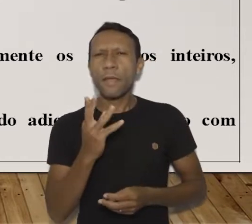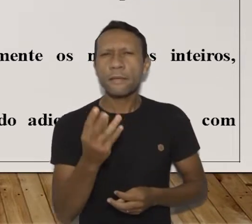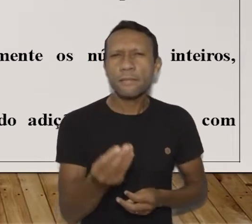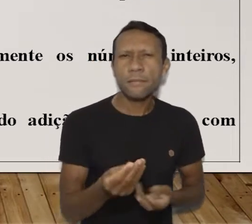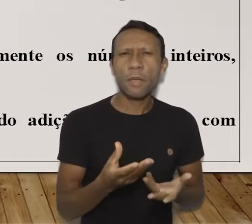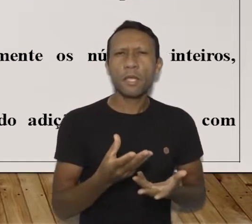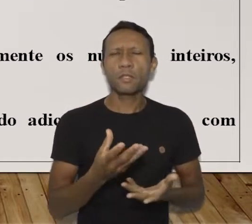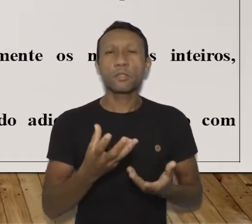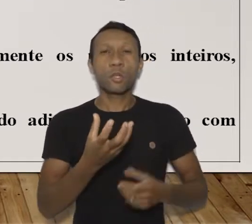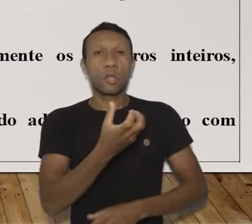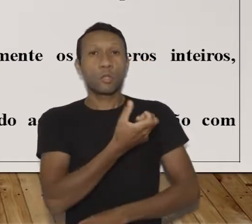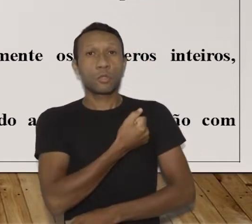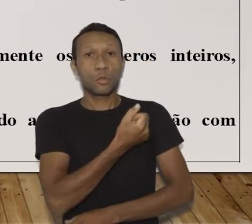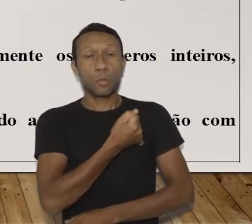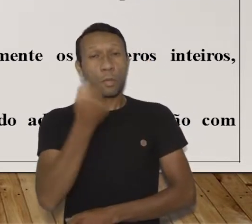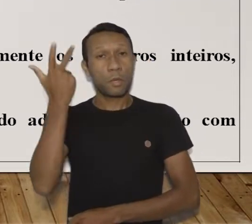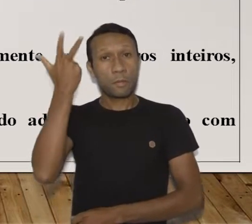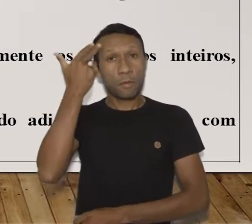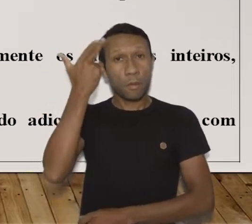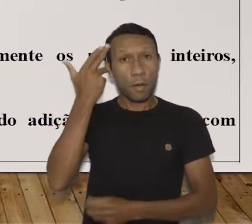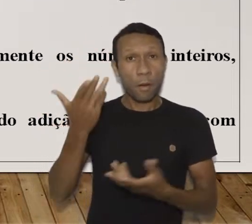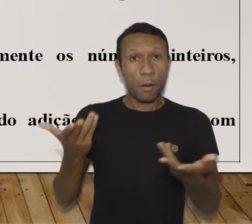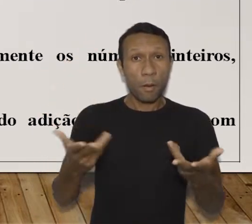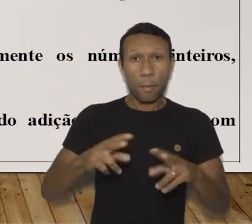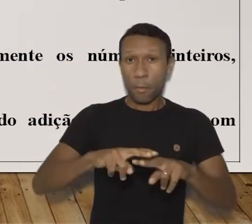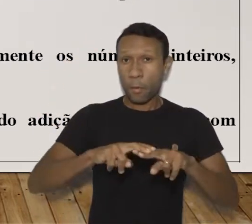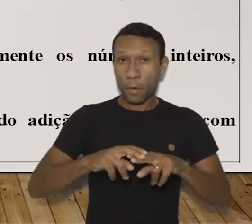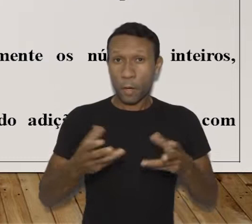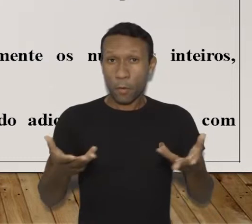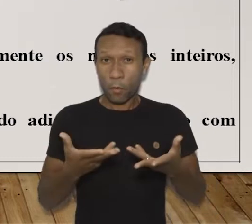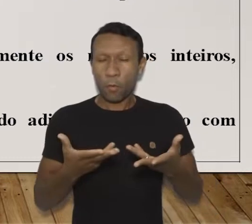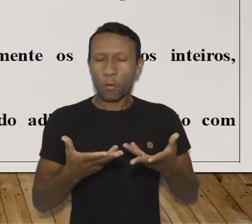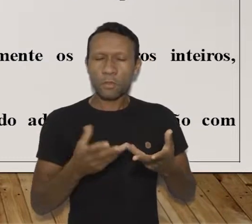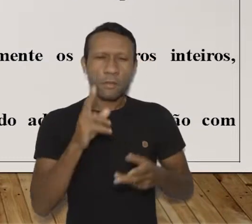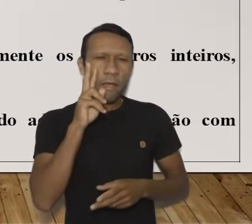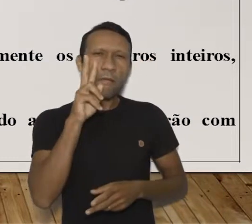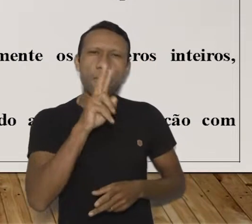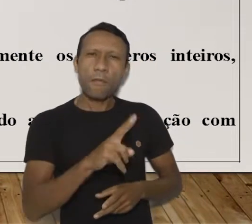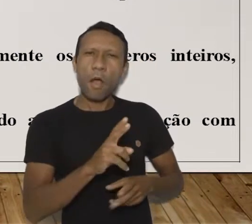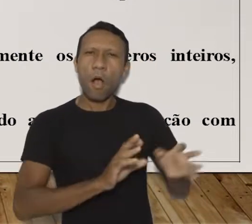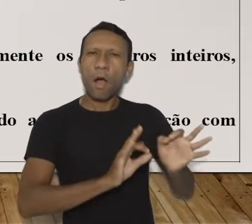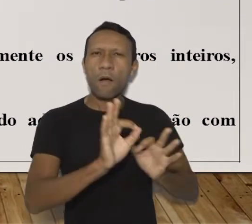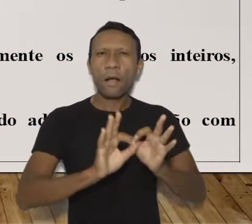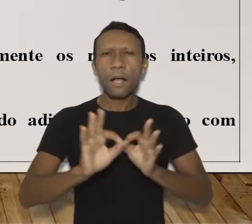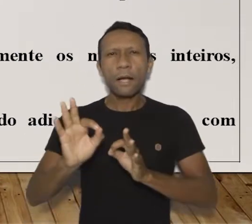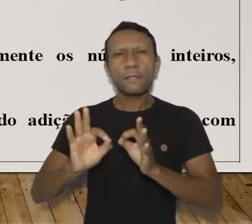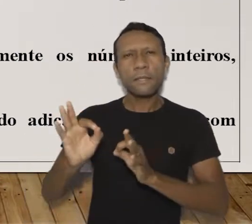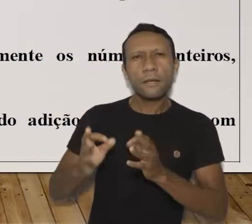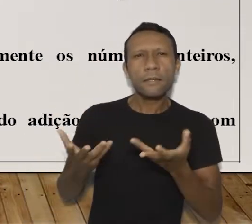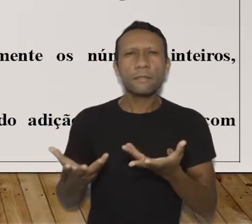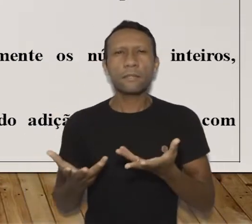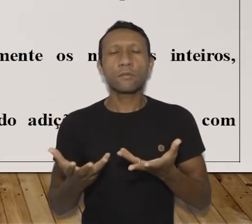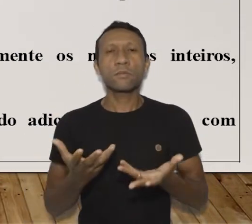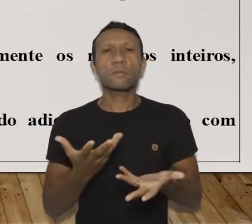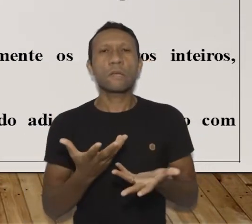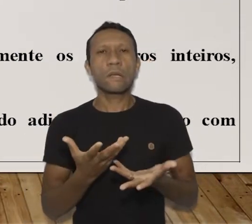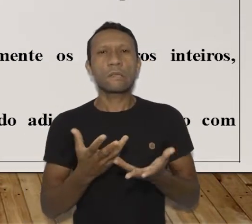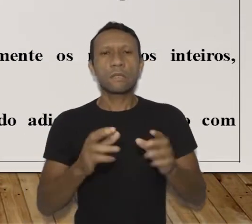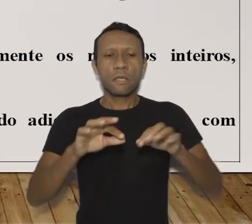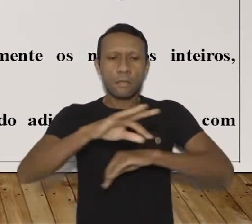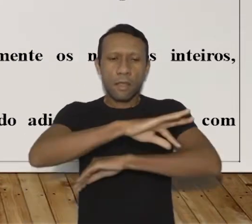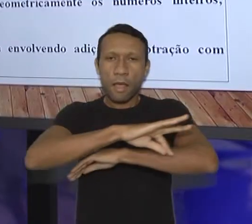sendo os números inteiros, porém hoje nós vamos trabalhar com a ordenação e a associação com os pontos da